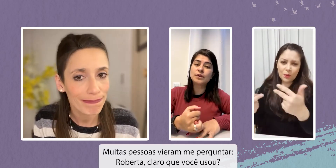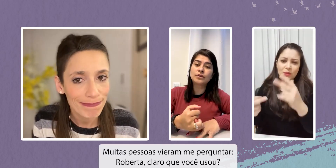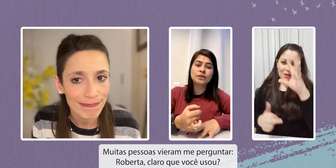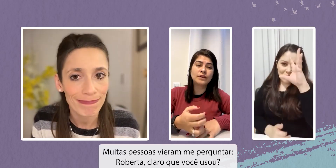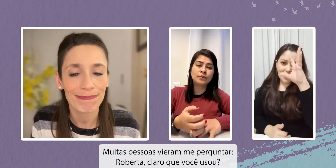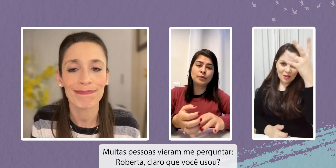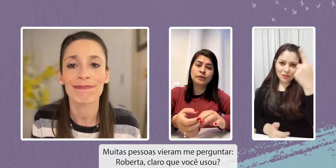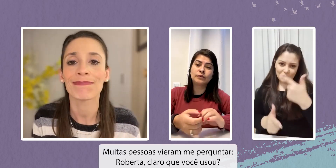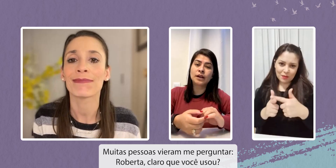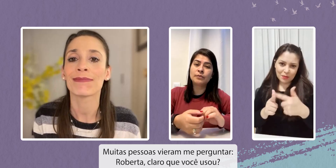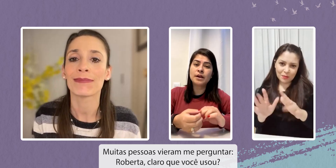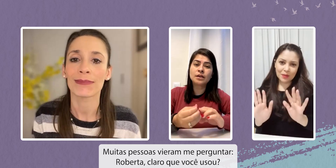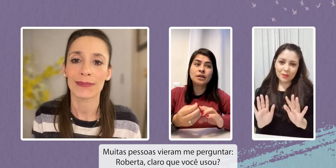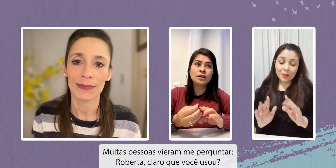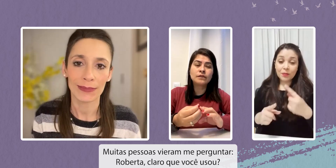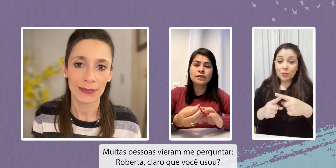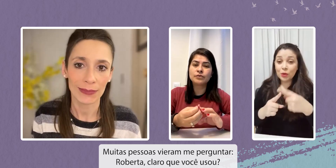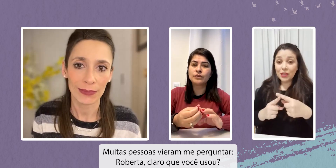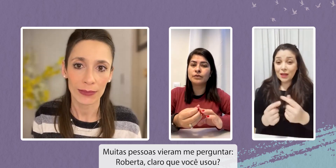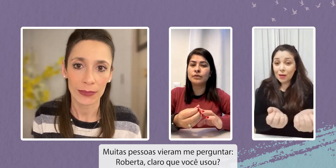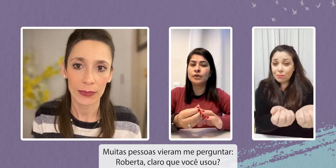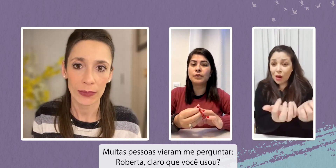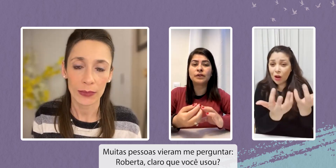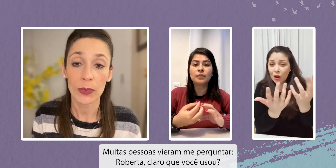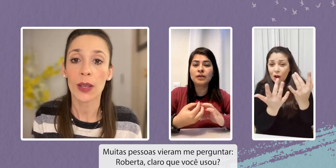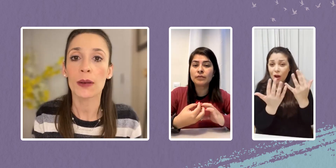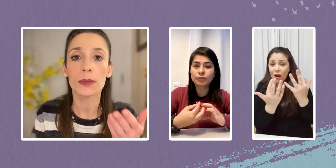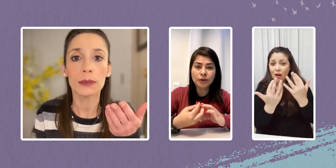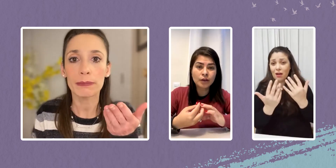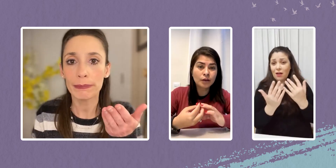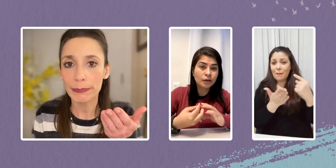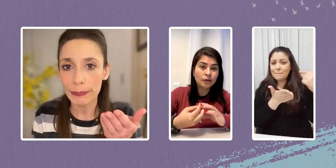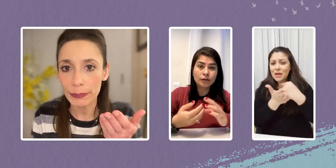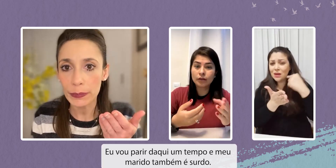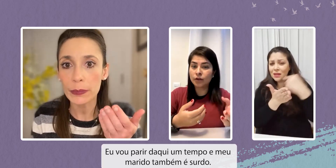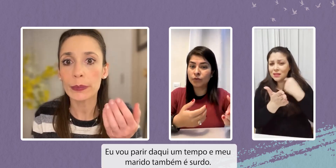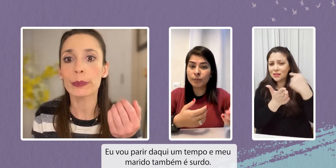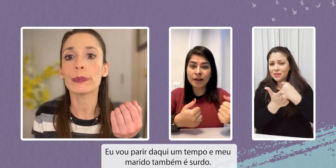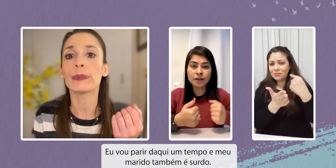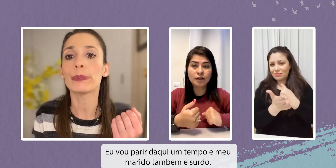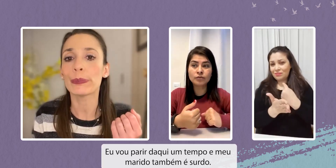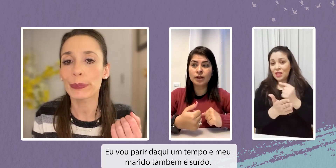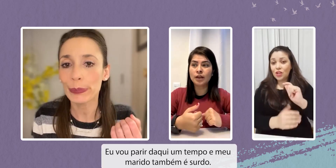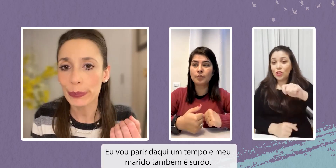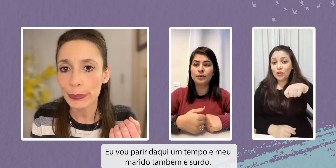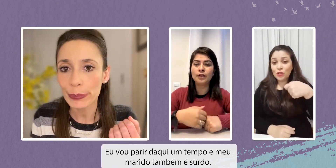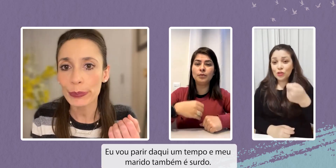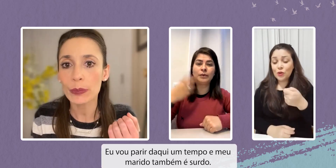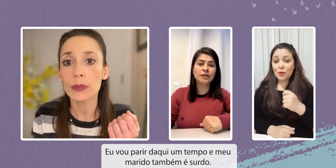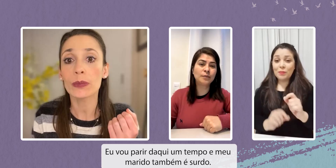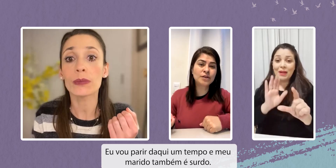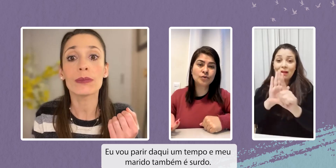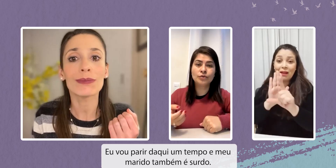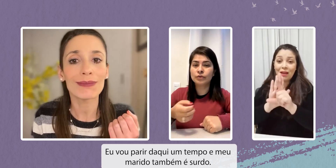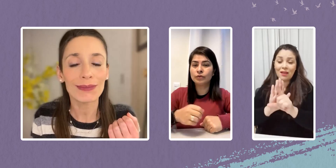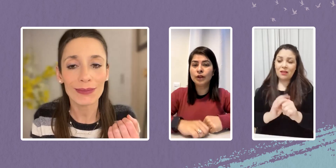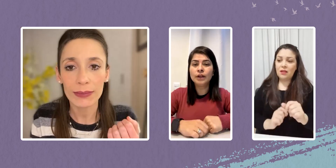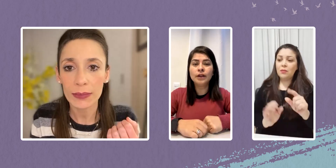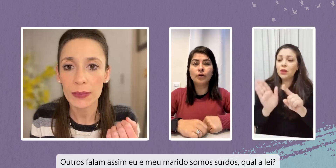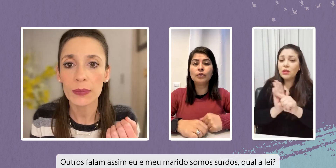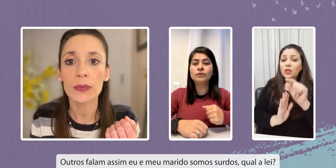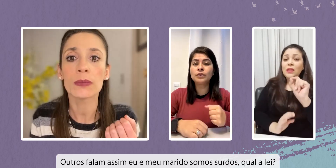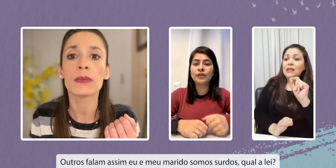Muitas pessoas vieram me perguntar, Roberta, que lei que você usou? Eu também eu vou parir daqui a um tempo e meu marido também é